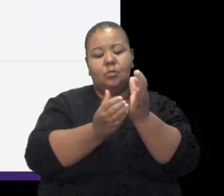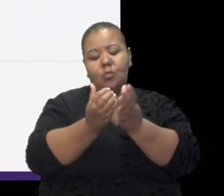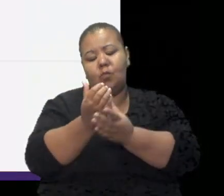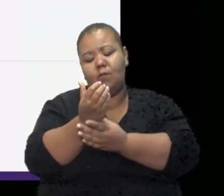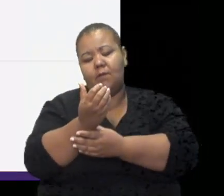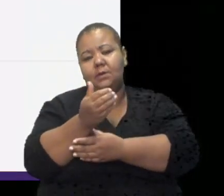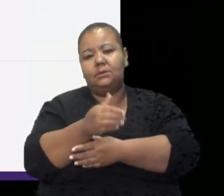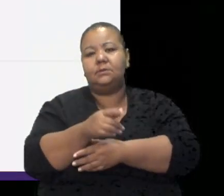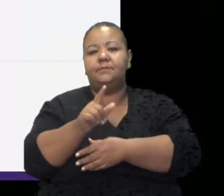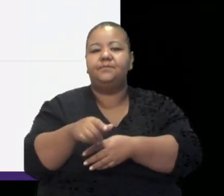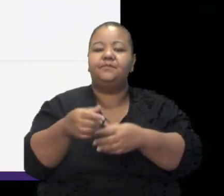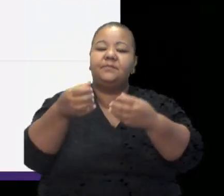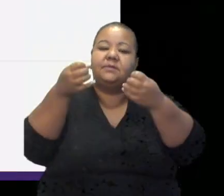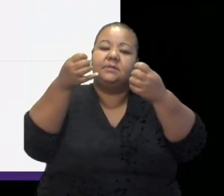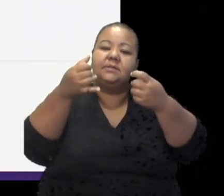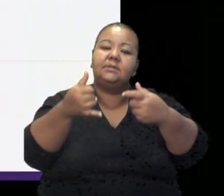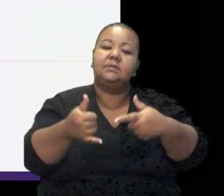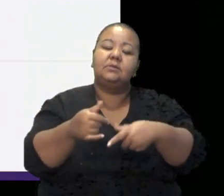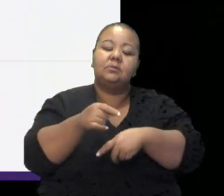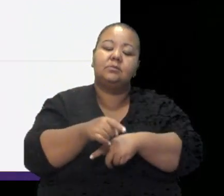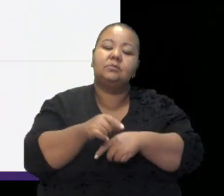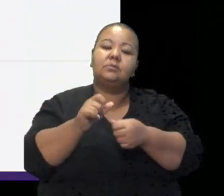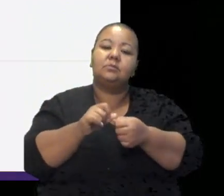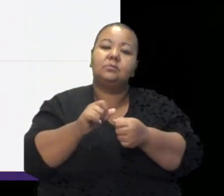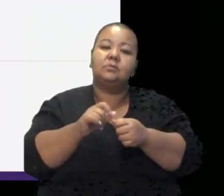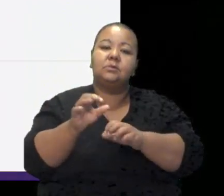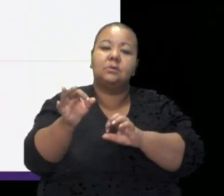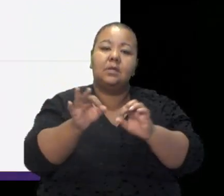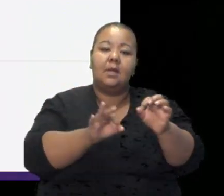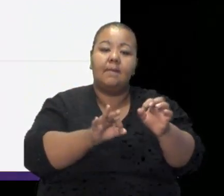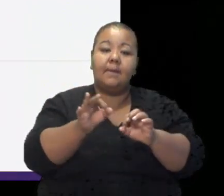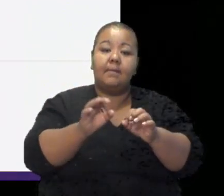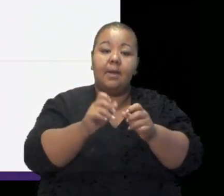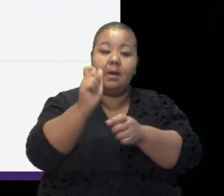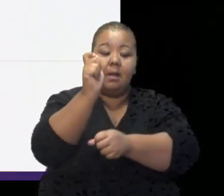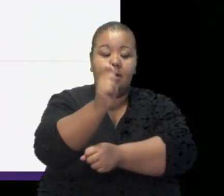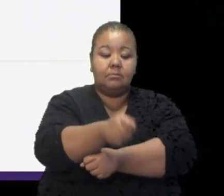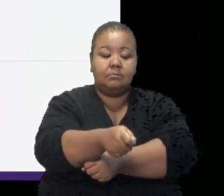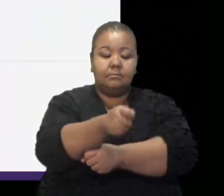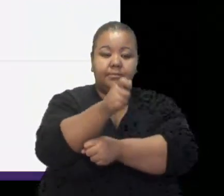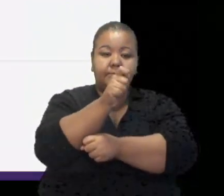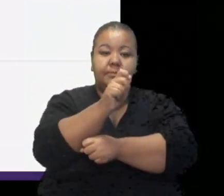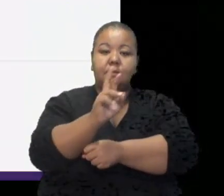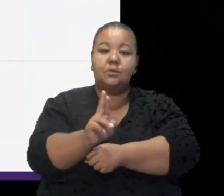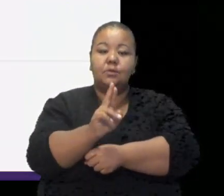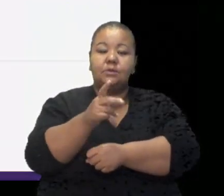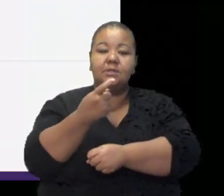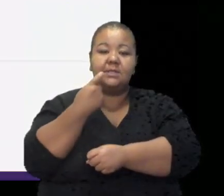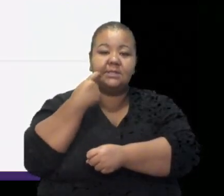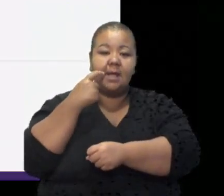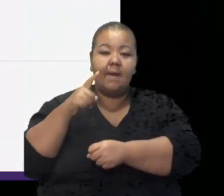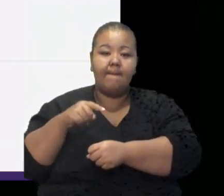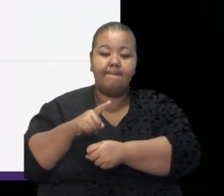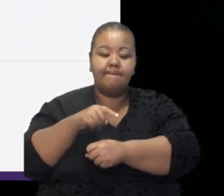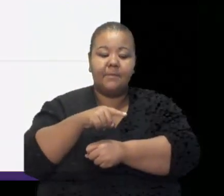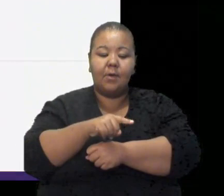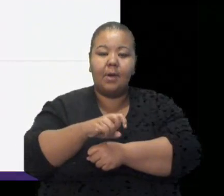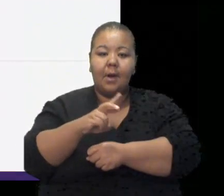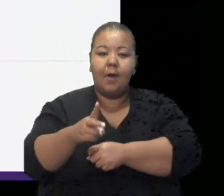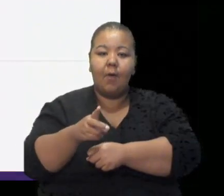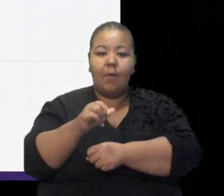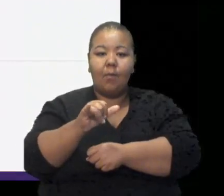usar. Descrição da operação. Preparar a vara para pescar com a minhoca ou isca. Arremessar o